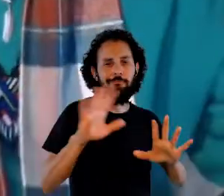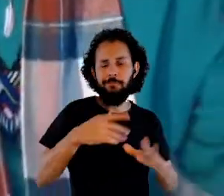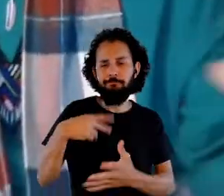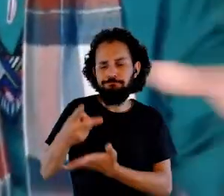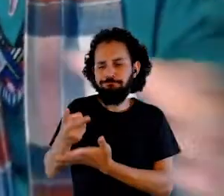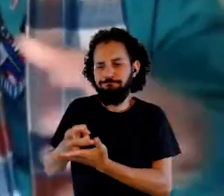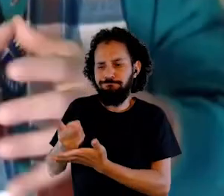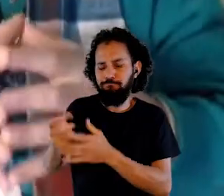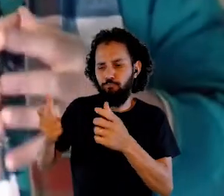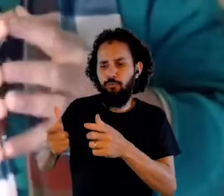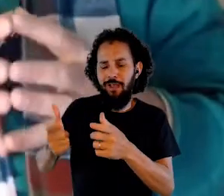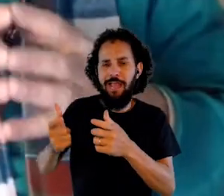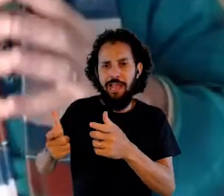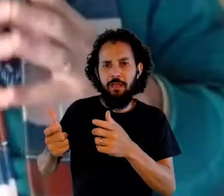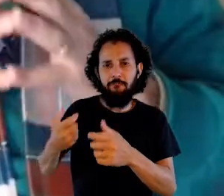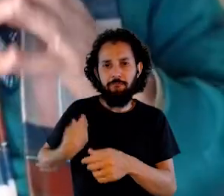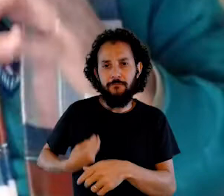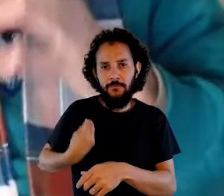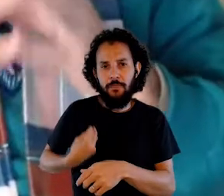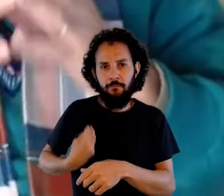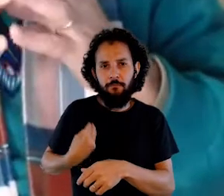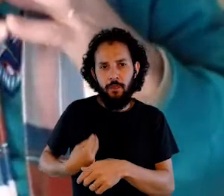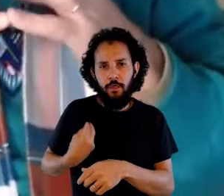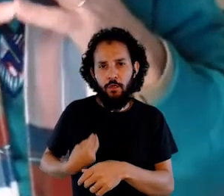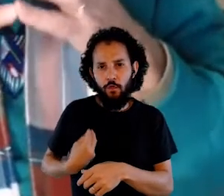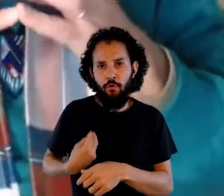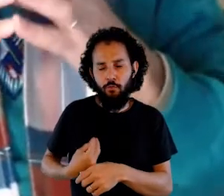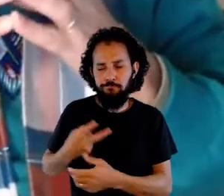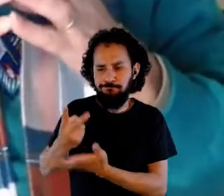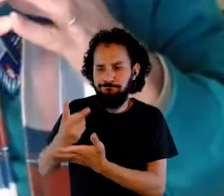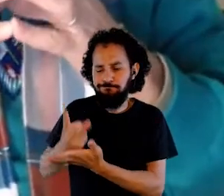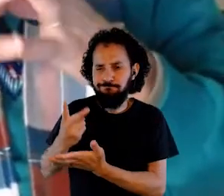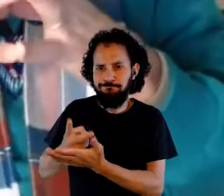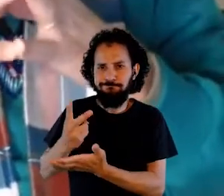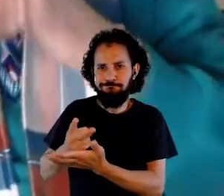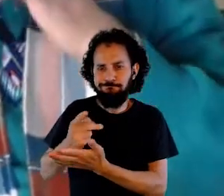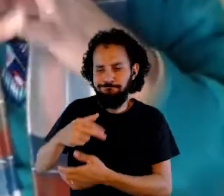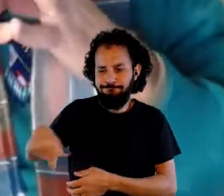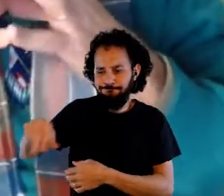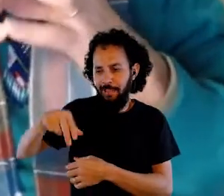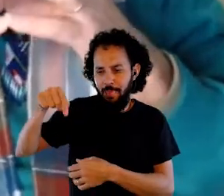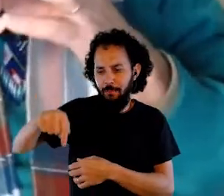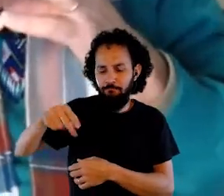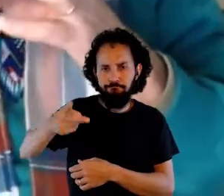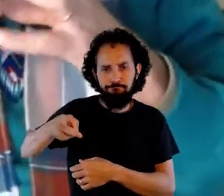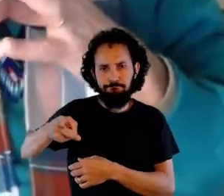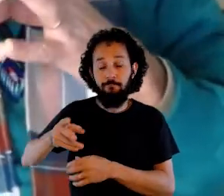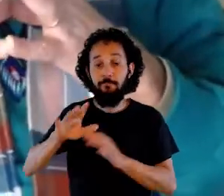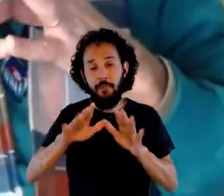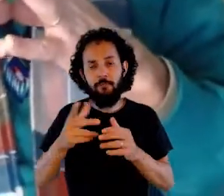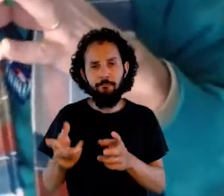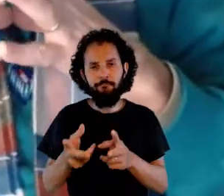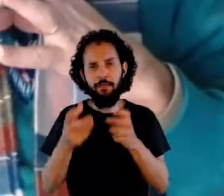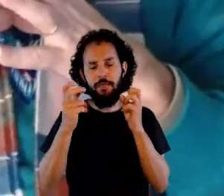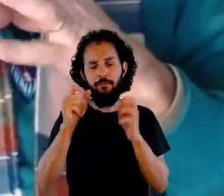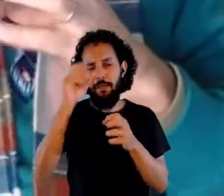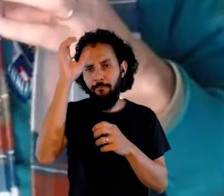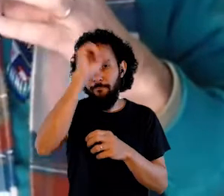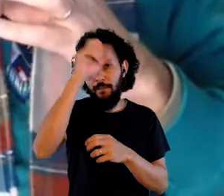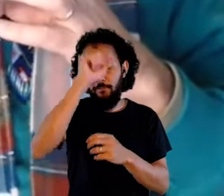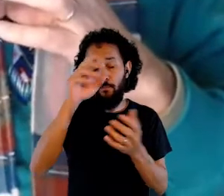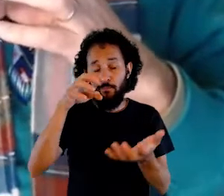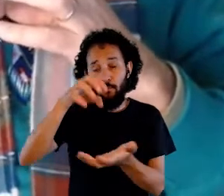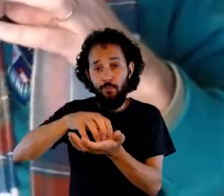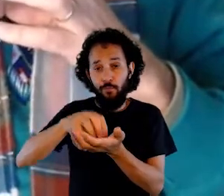viveu de forma circular. Então, o que eu quero dizer é o seguinte, que a gente aprende, principalmente no xamanismo universal, né,